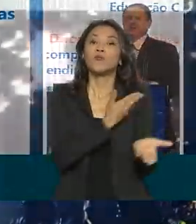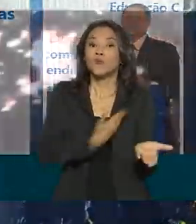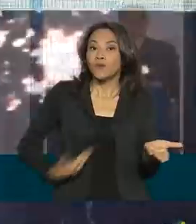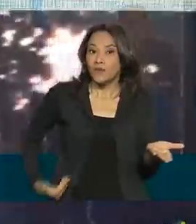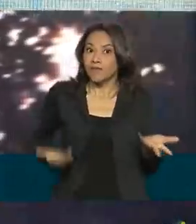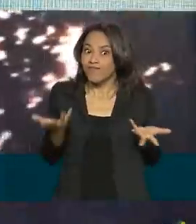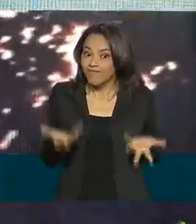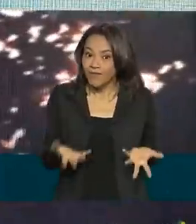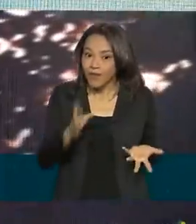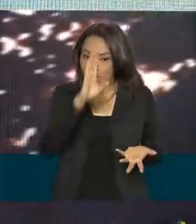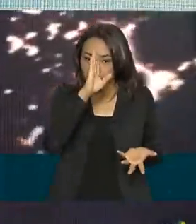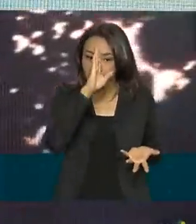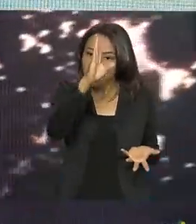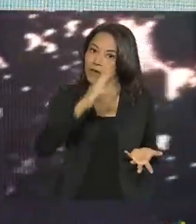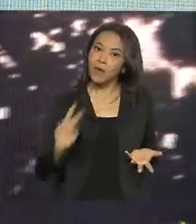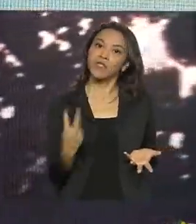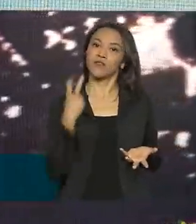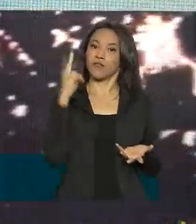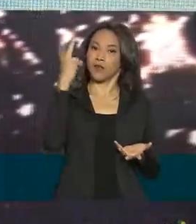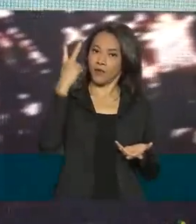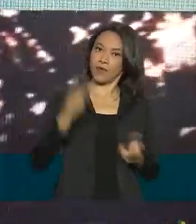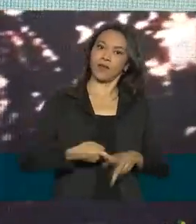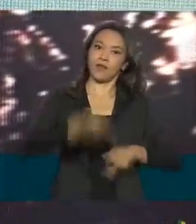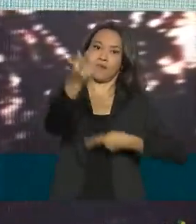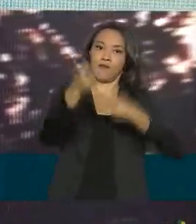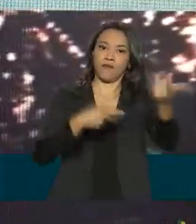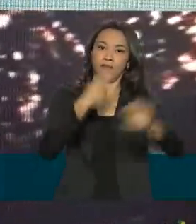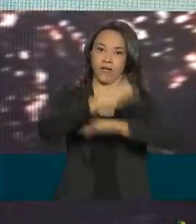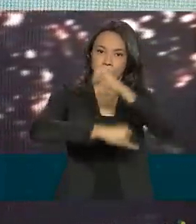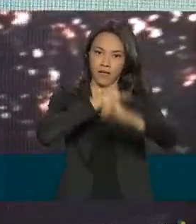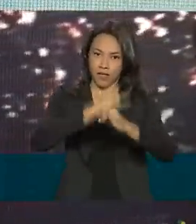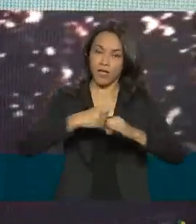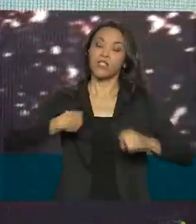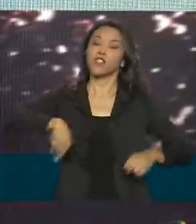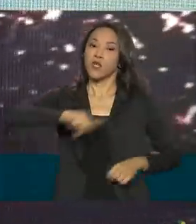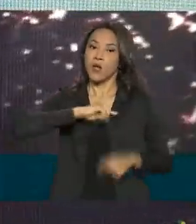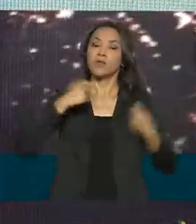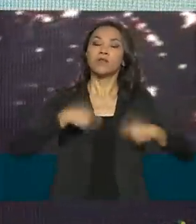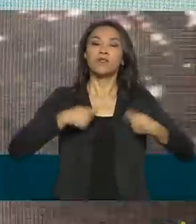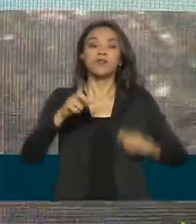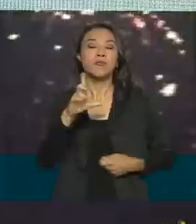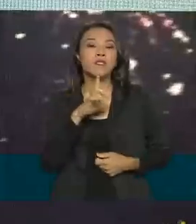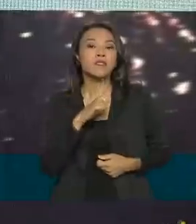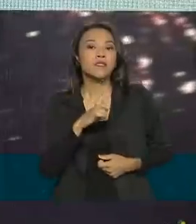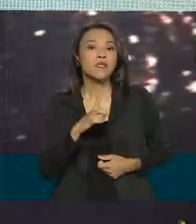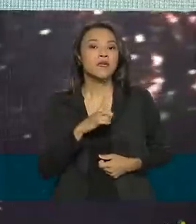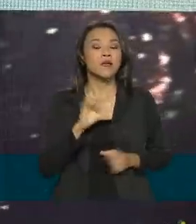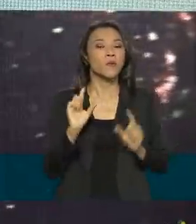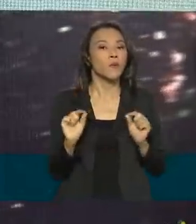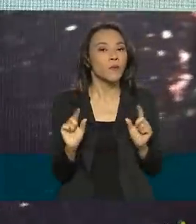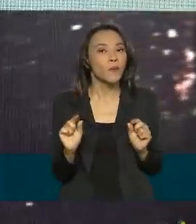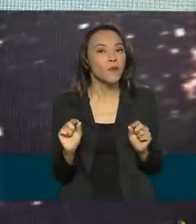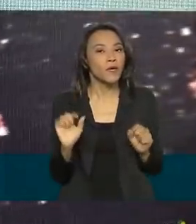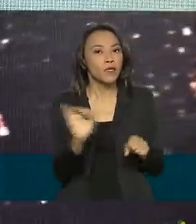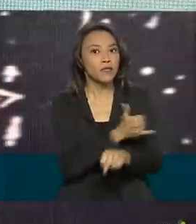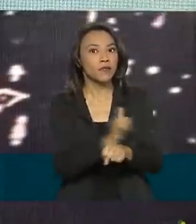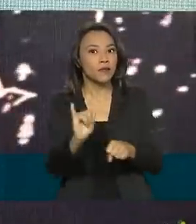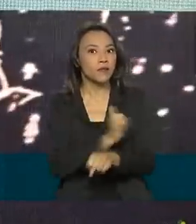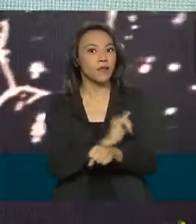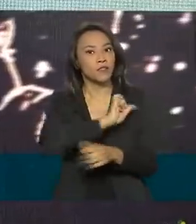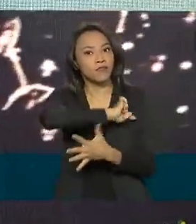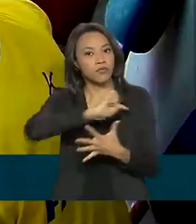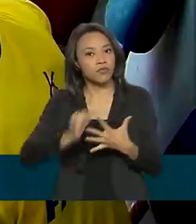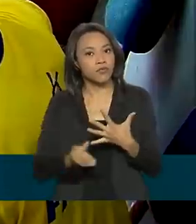principal de levar, após levar essa conectividade, nós precisamos ter mecanismos, meios de fiscalização